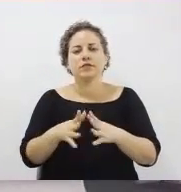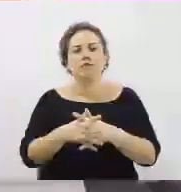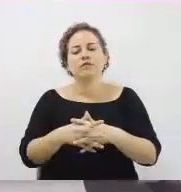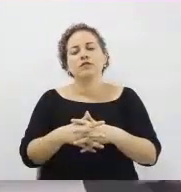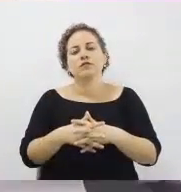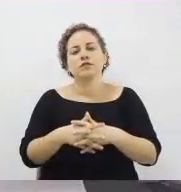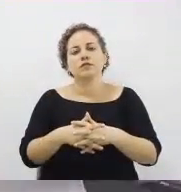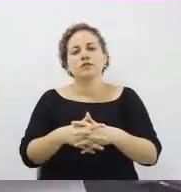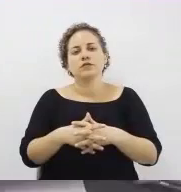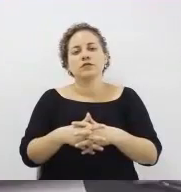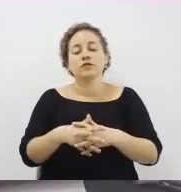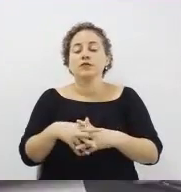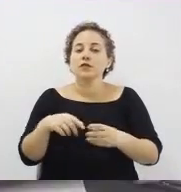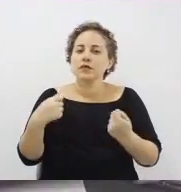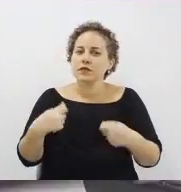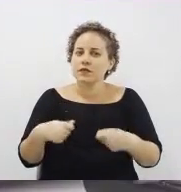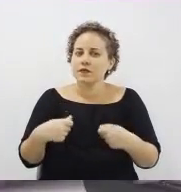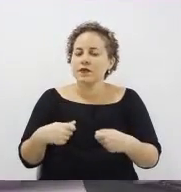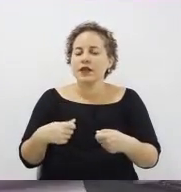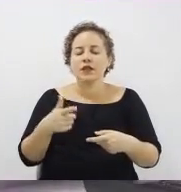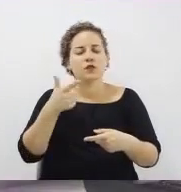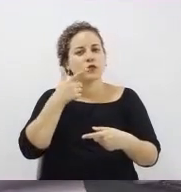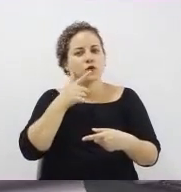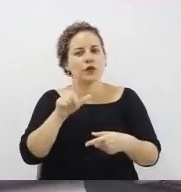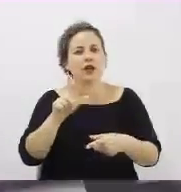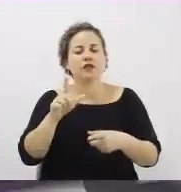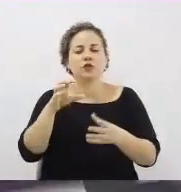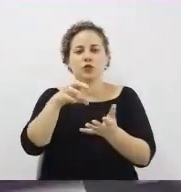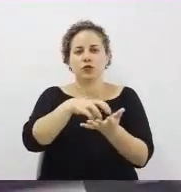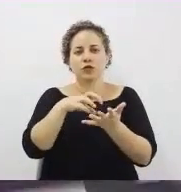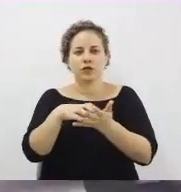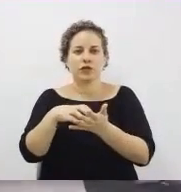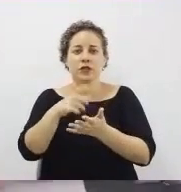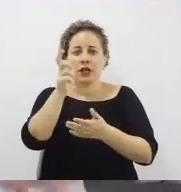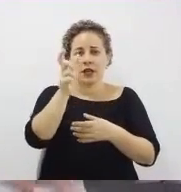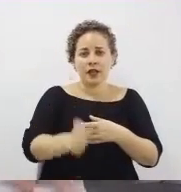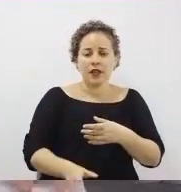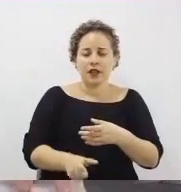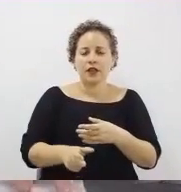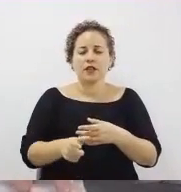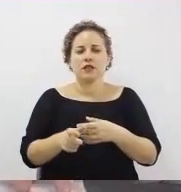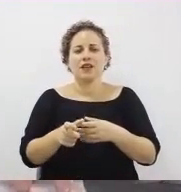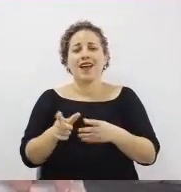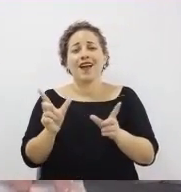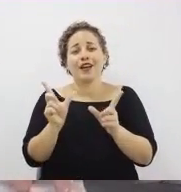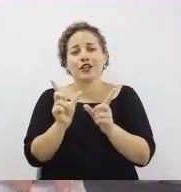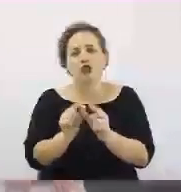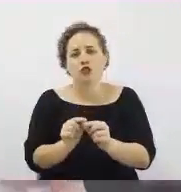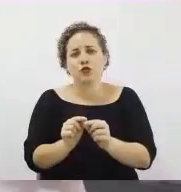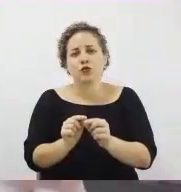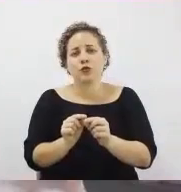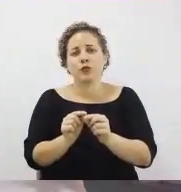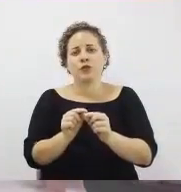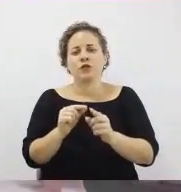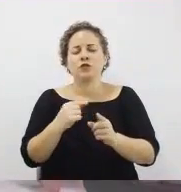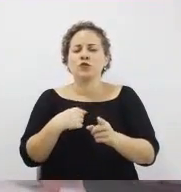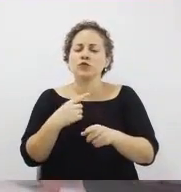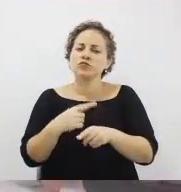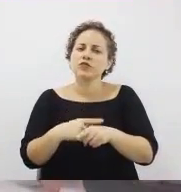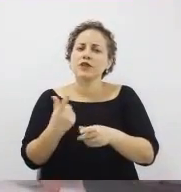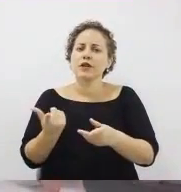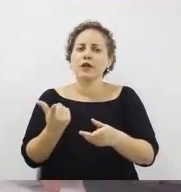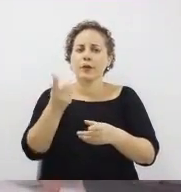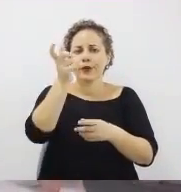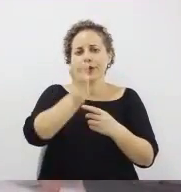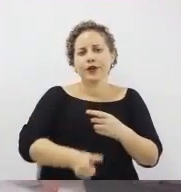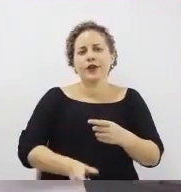definem recursos para atender determinada área, atividade ou cliente, menos recursos sobram para atender outras áreas, atividades ou